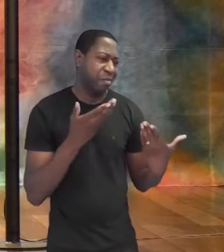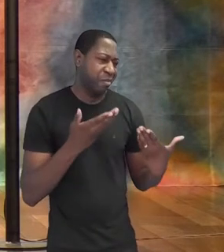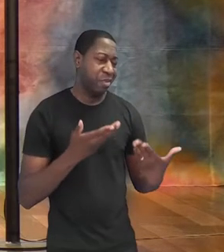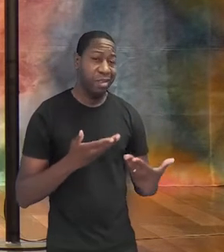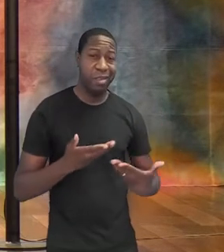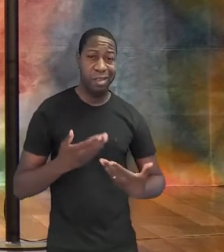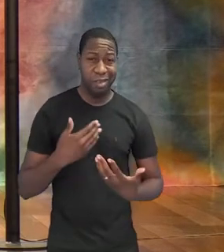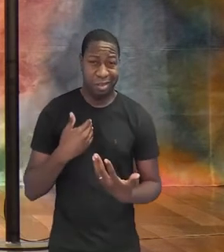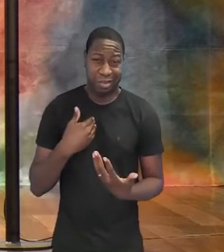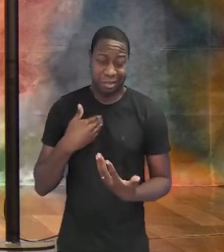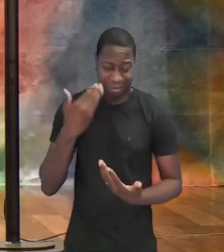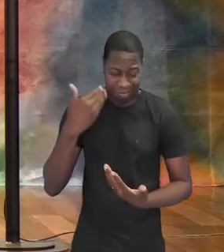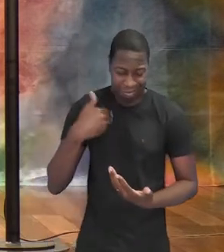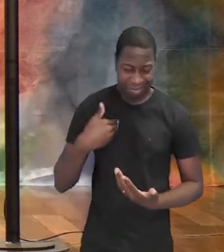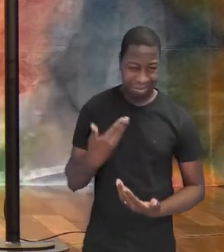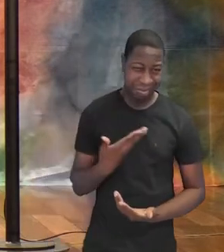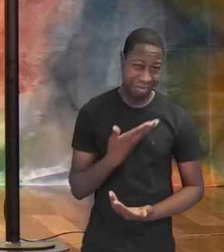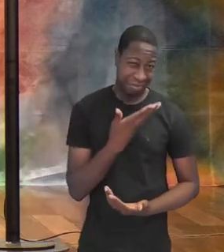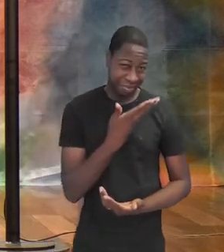E um rabichão só porque